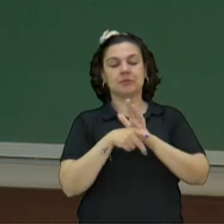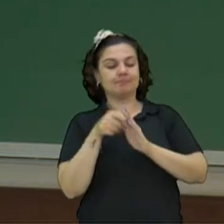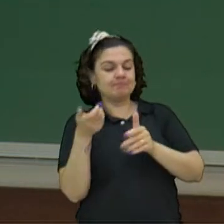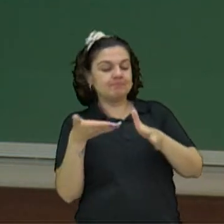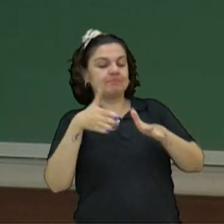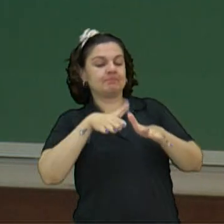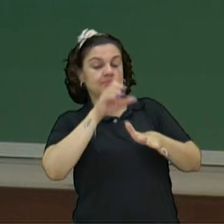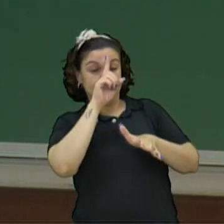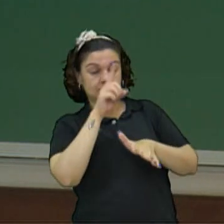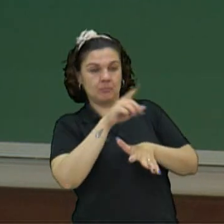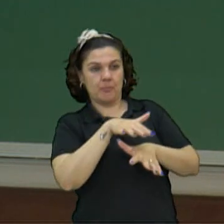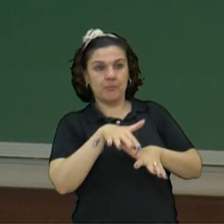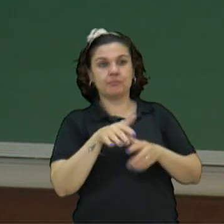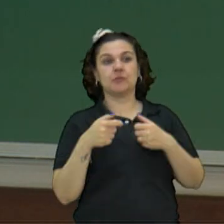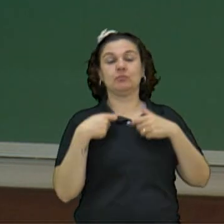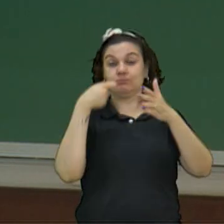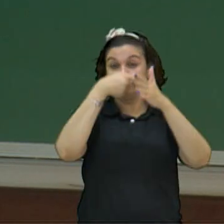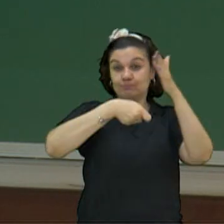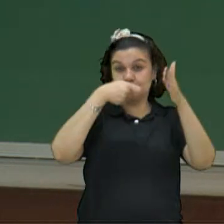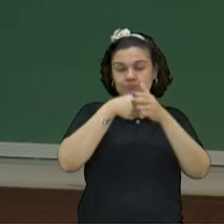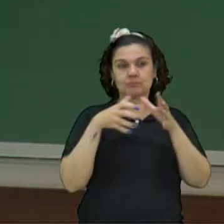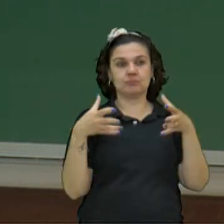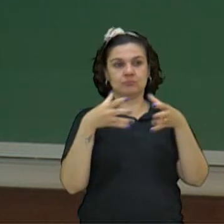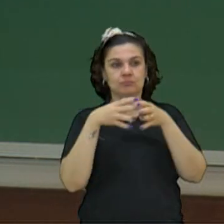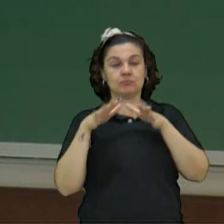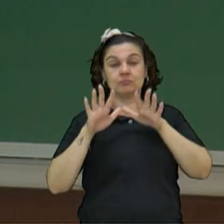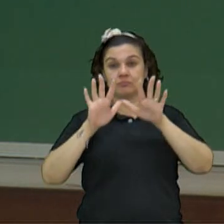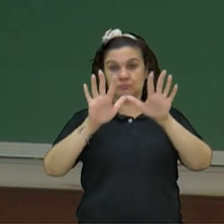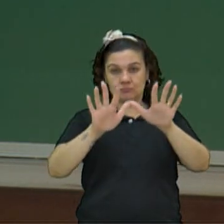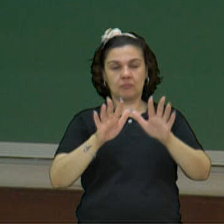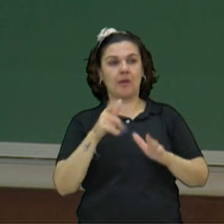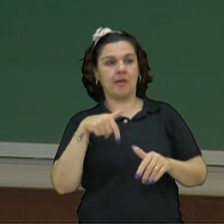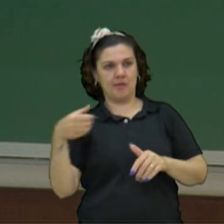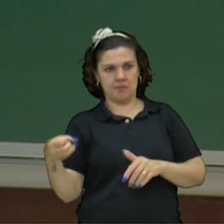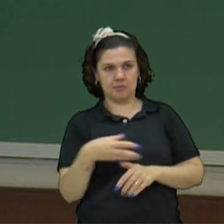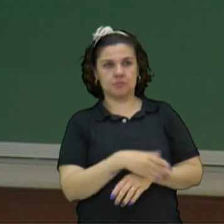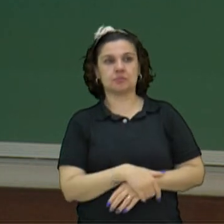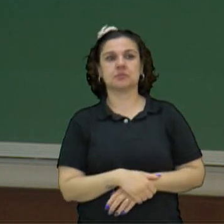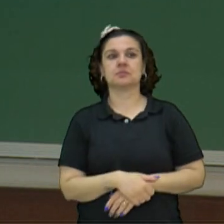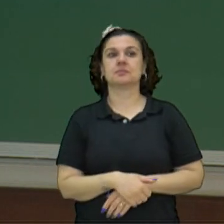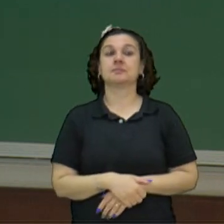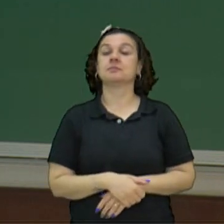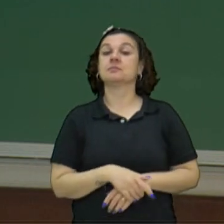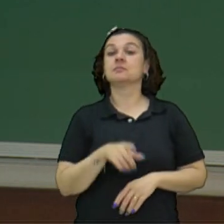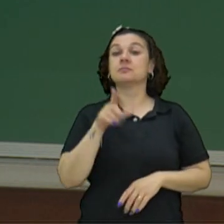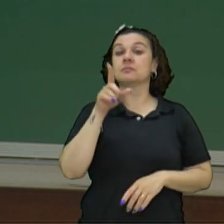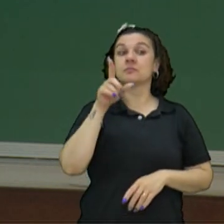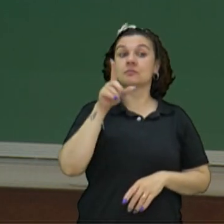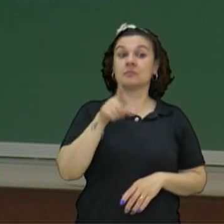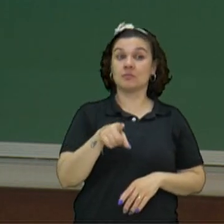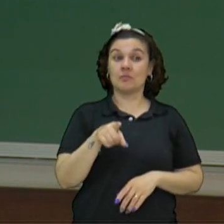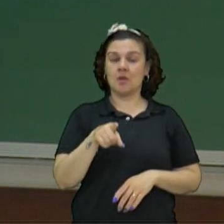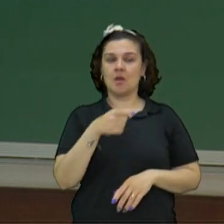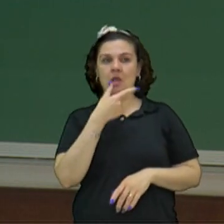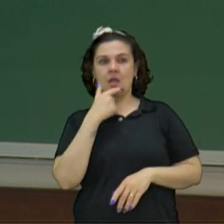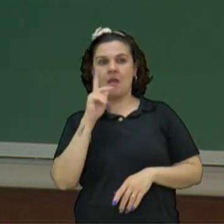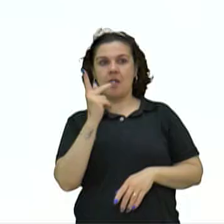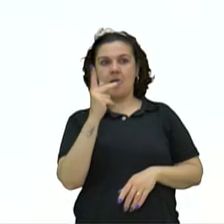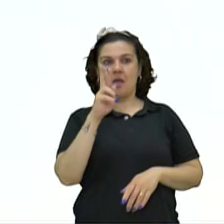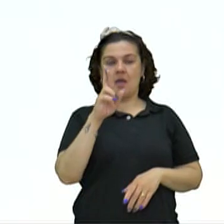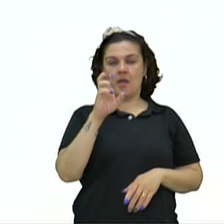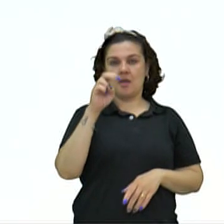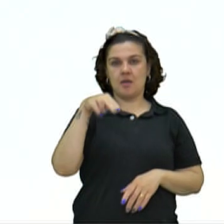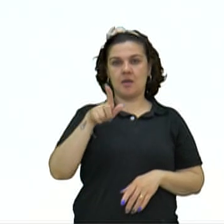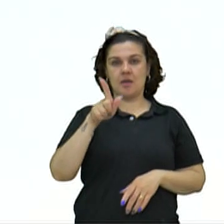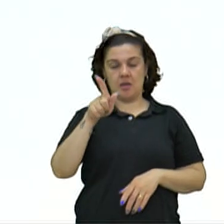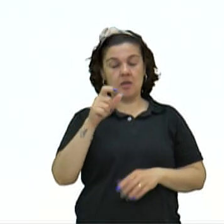tentando impor. E está aí o protesto, esses protestos são recentes. Henry Kissinger, um dos homens que mais sabe sobre